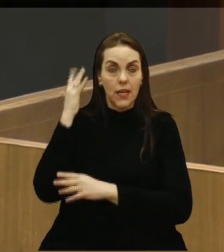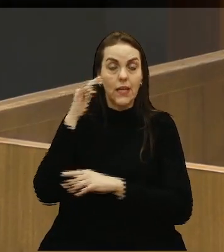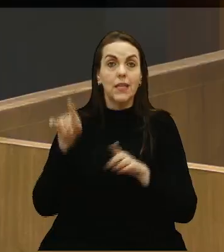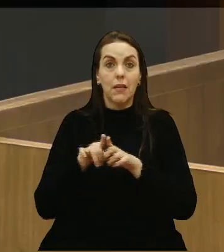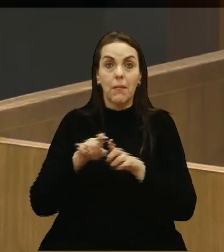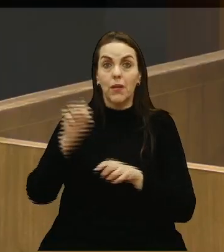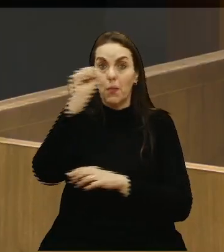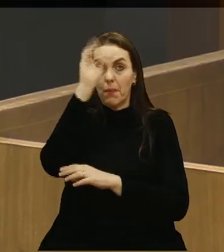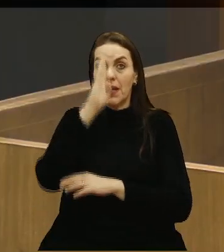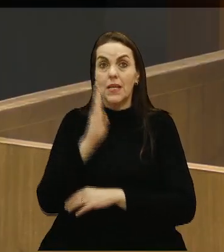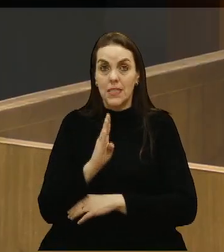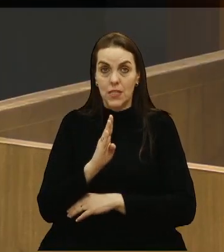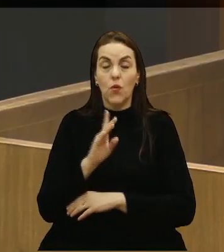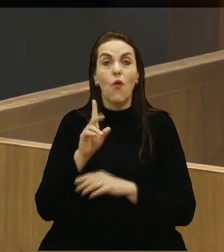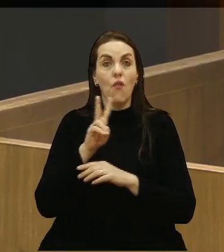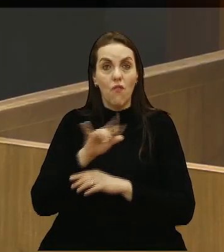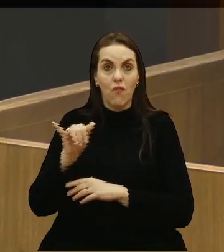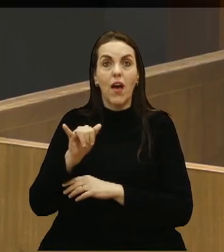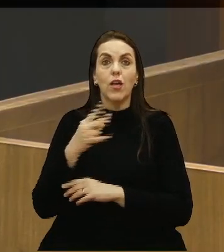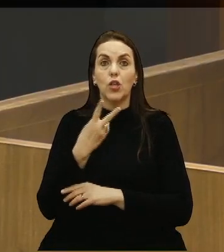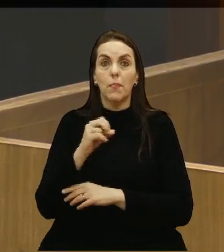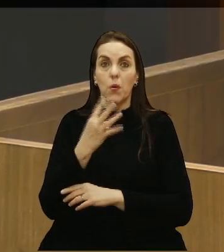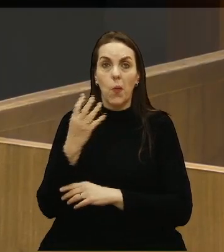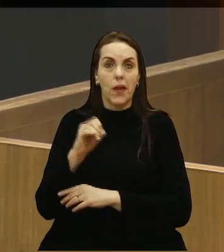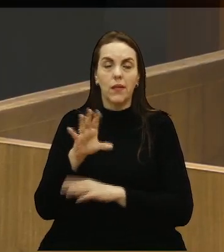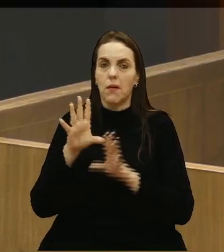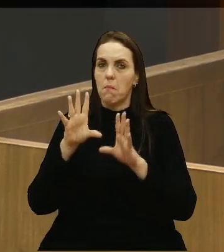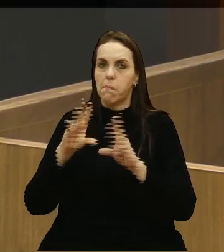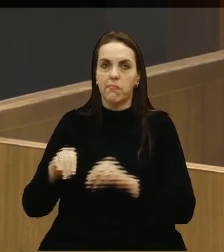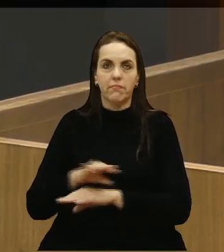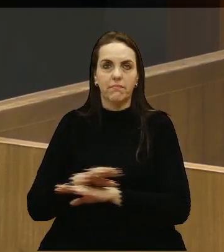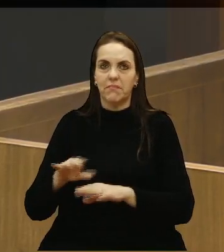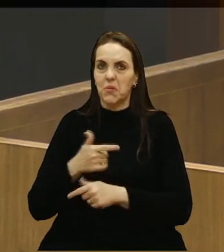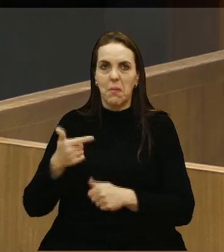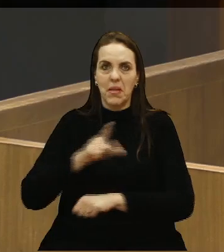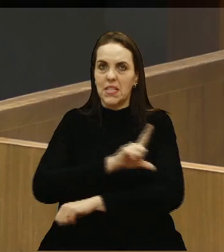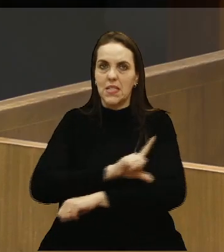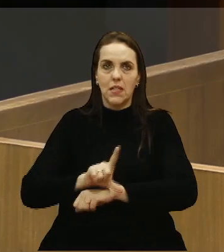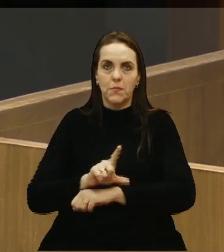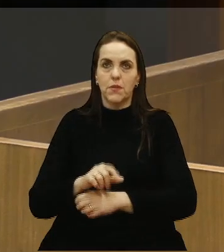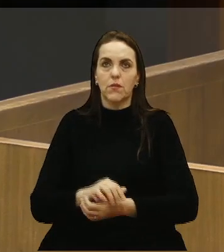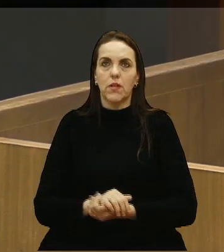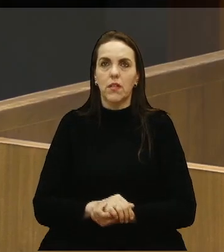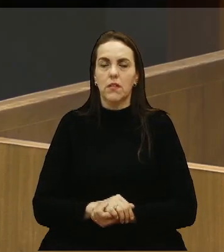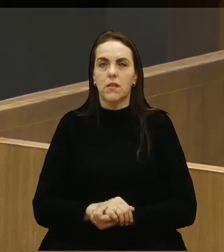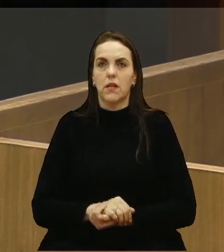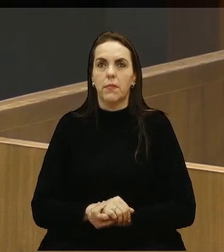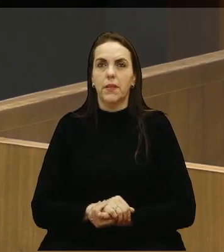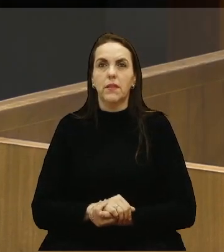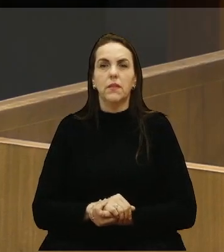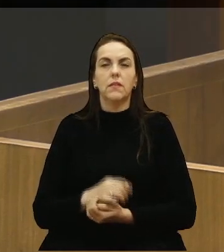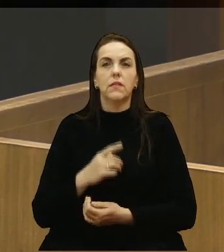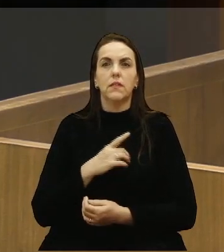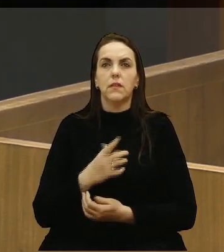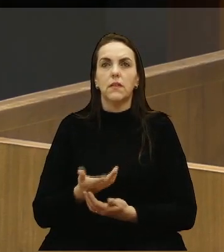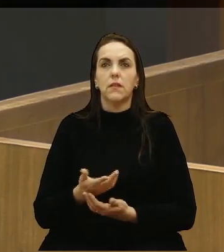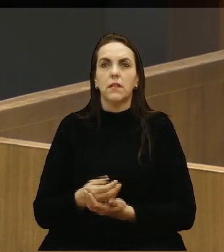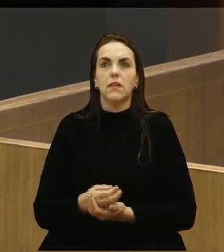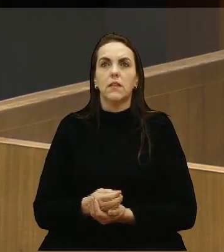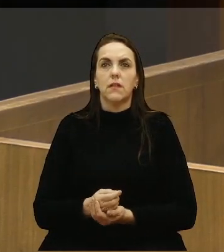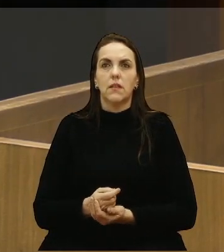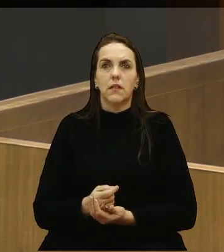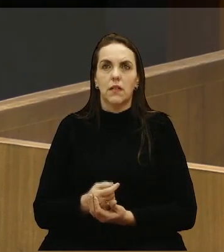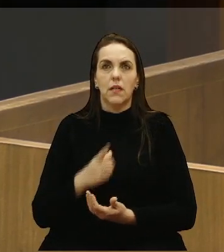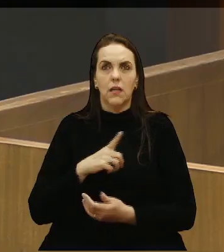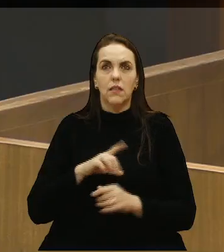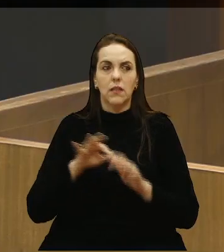Brasil um apagão das licenciaturas em 2040. Então, quer dizer, já falamos com a ex-vereadora Denise Pessoa,